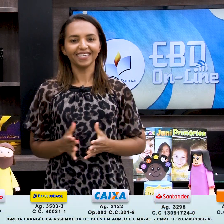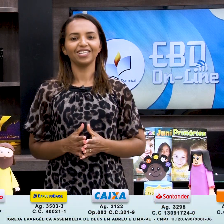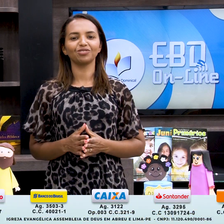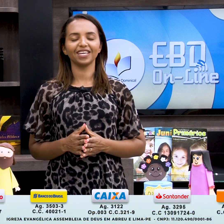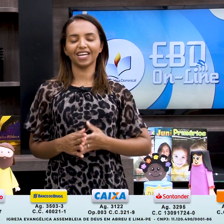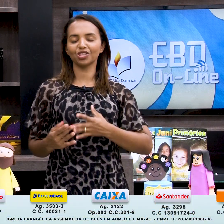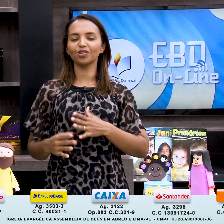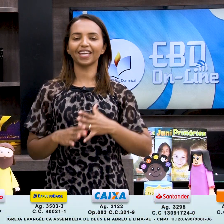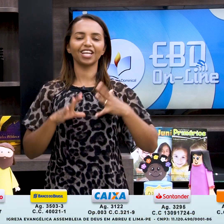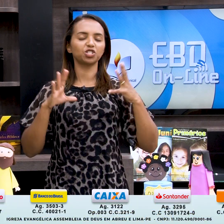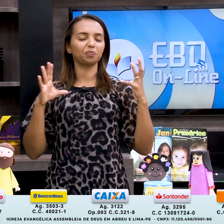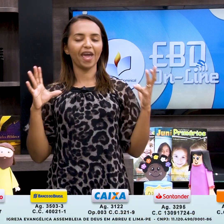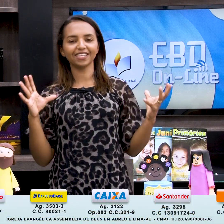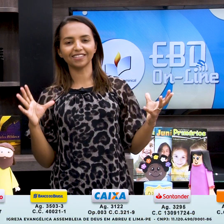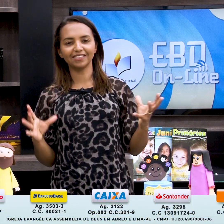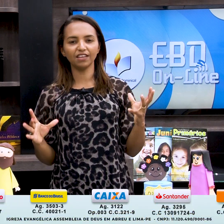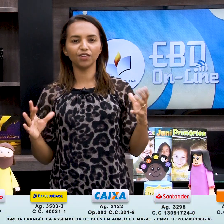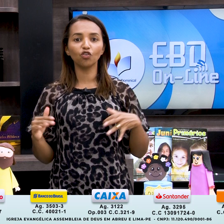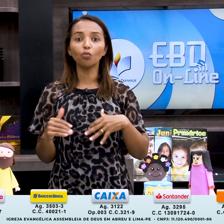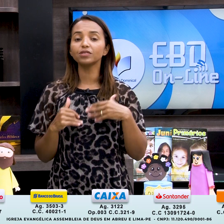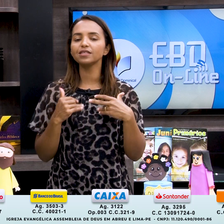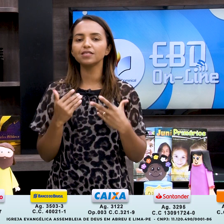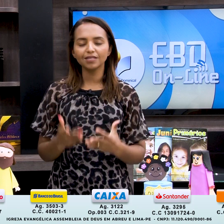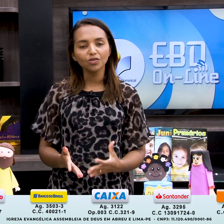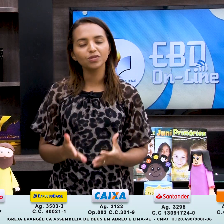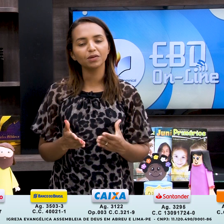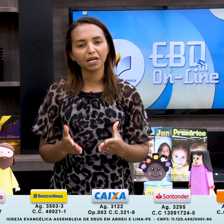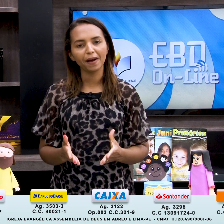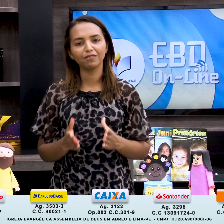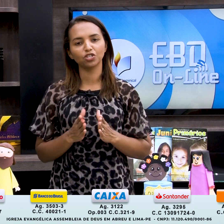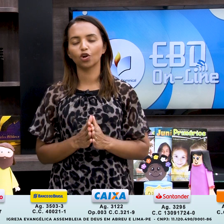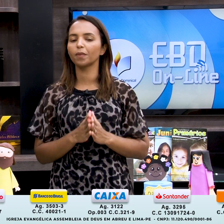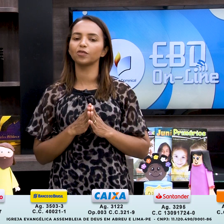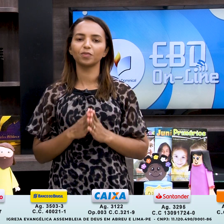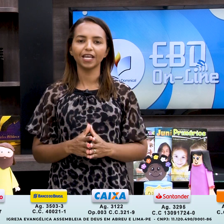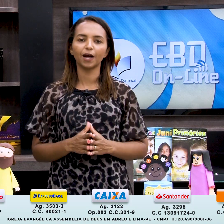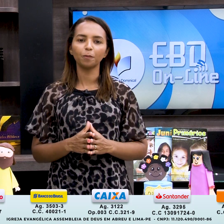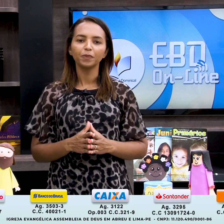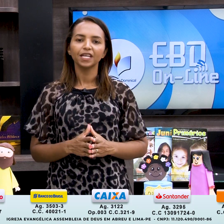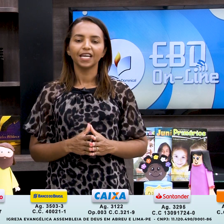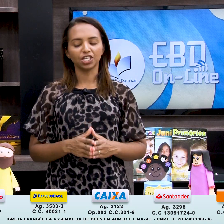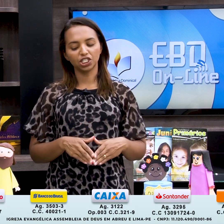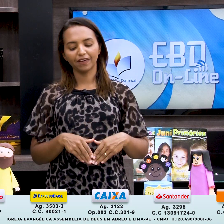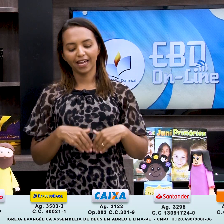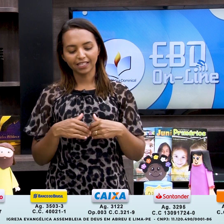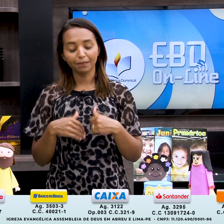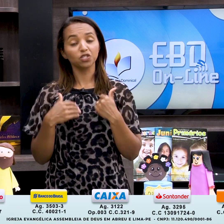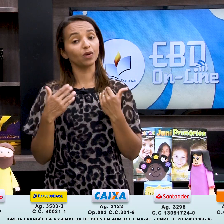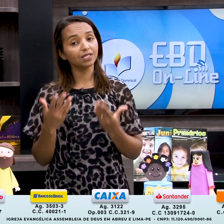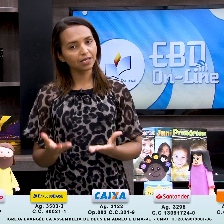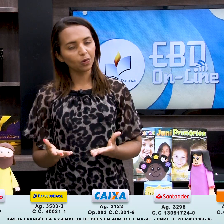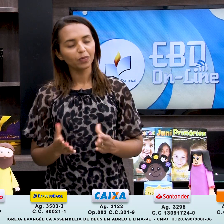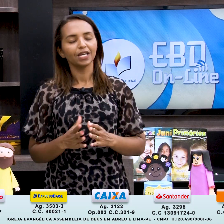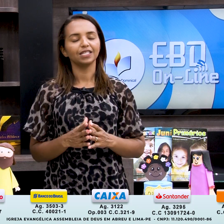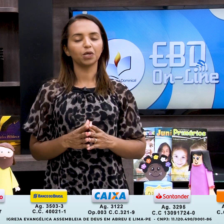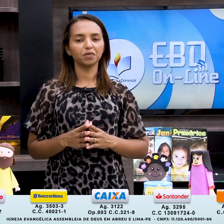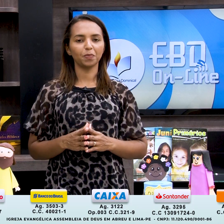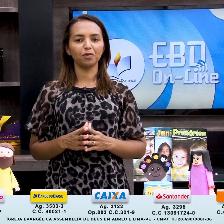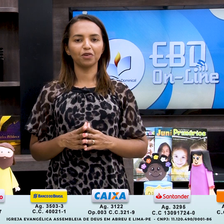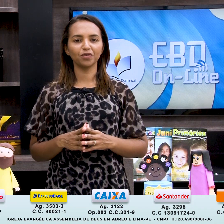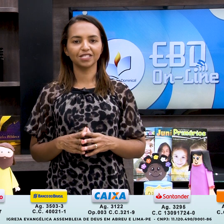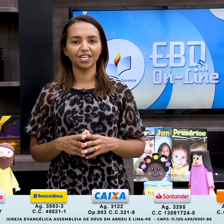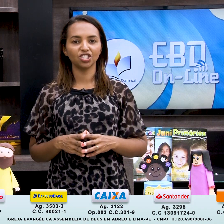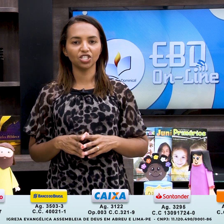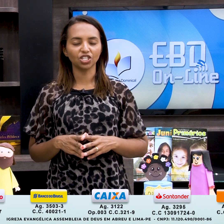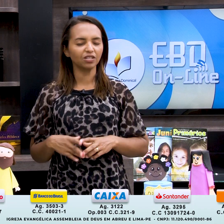ano né então tem aquela toda aquela expectativa de como tem sido o seu trabalho na escola bíblica dominical a gente vai ainda ter mais uma lição então eu